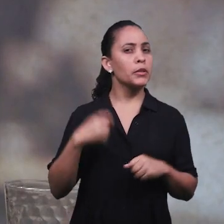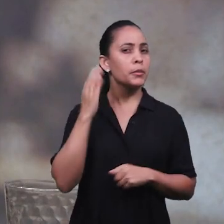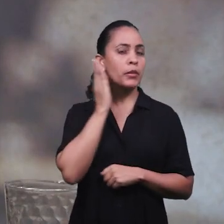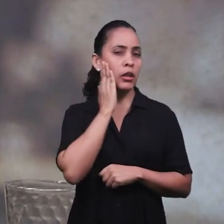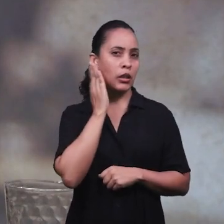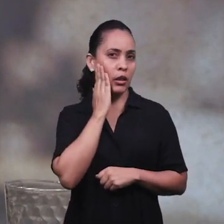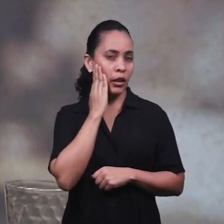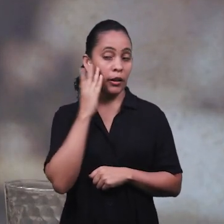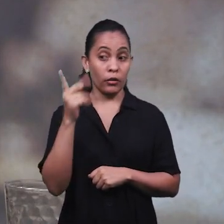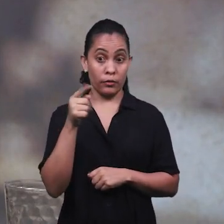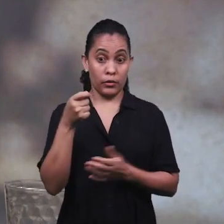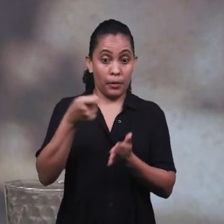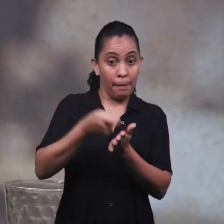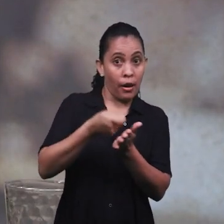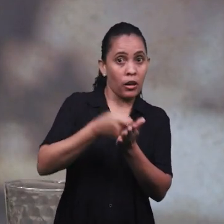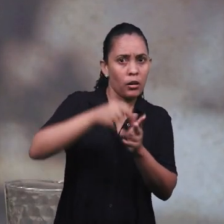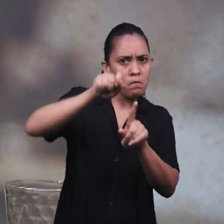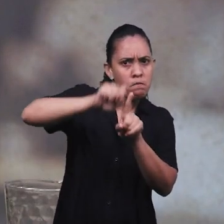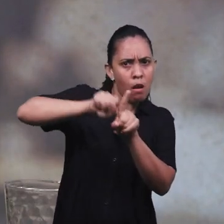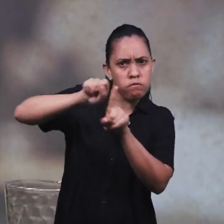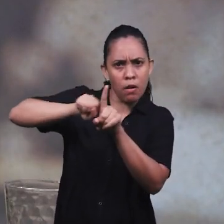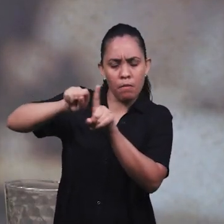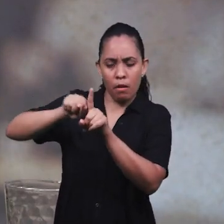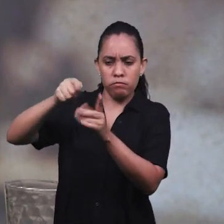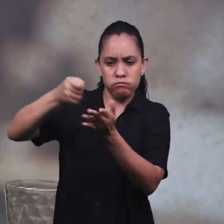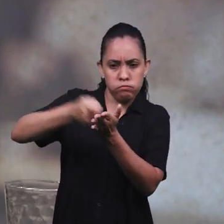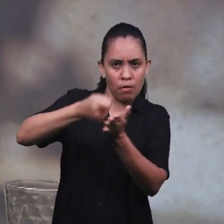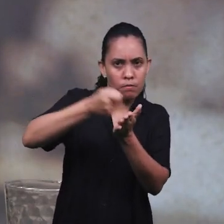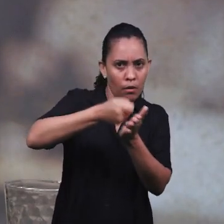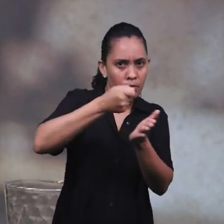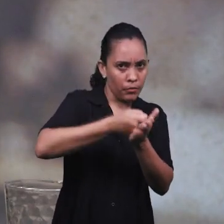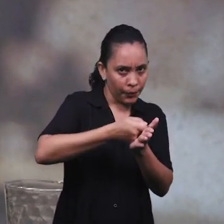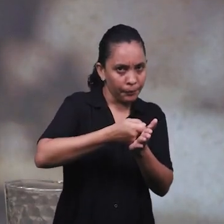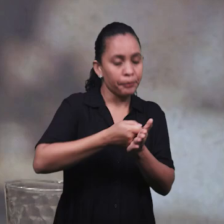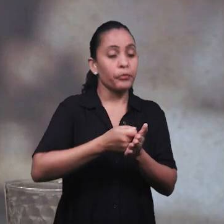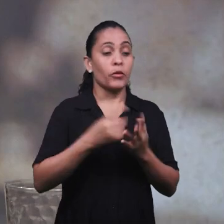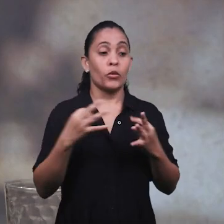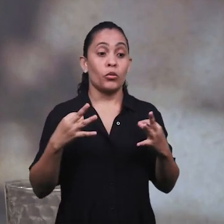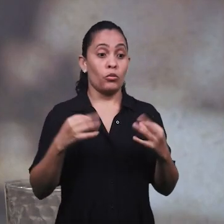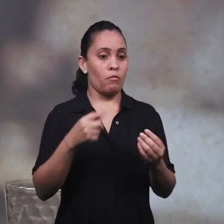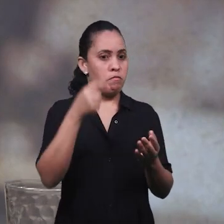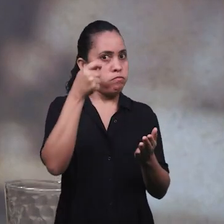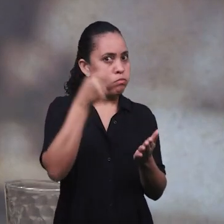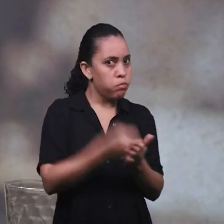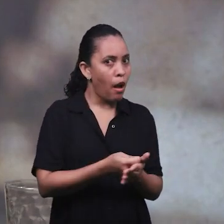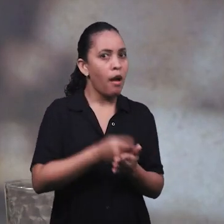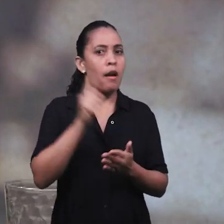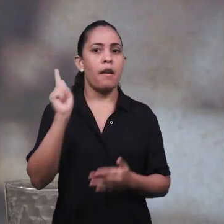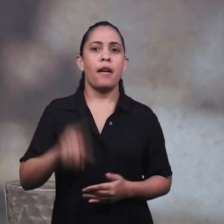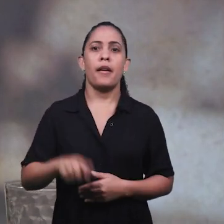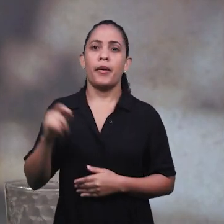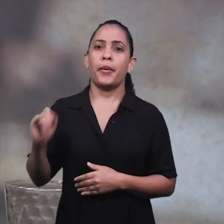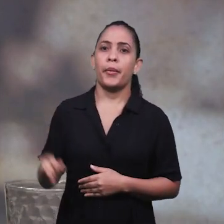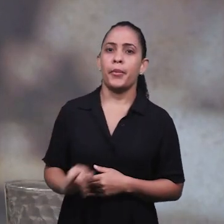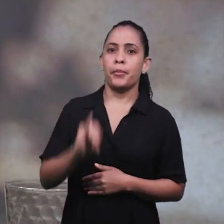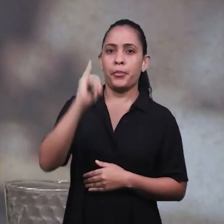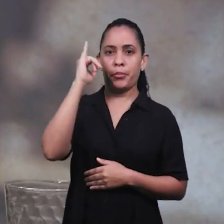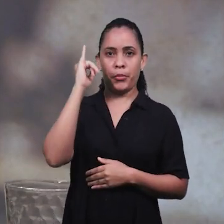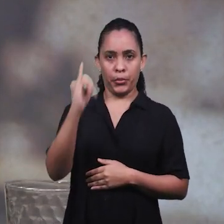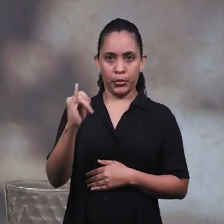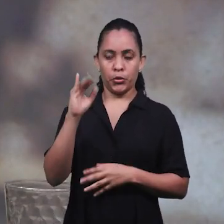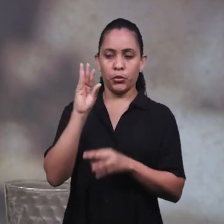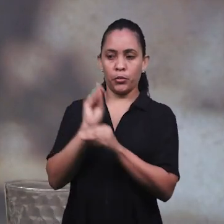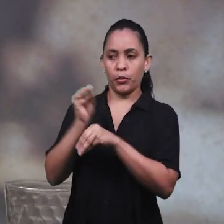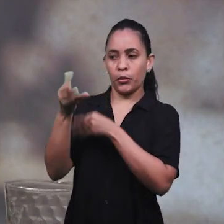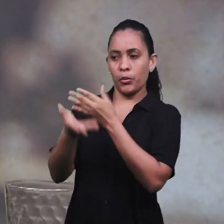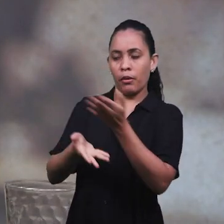que aquela cota condominial que o morador, que o condômino recebe todo mês, é fundamental para a vida financeira